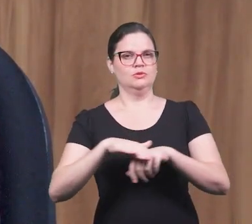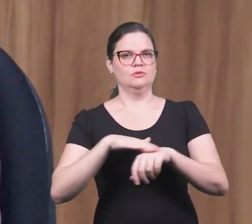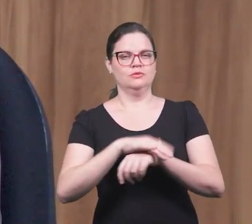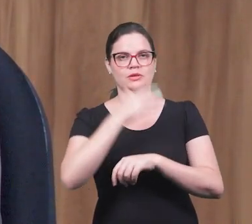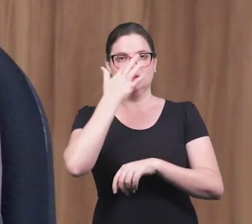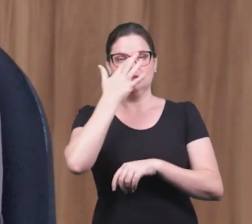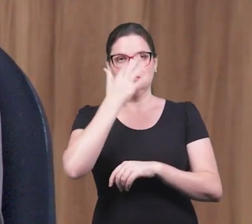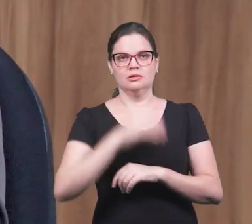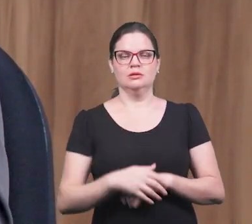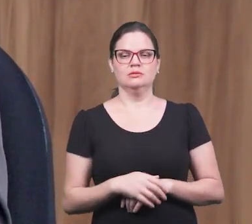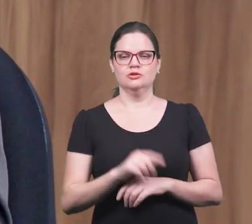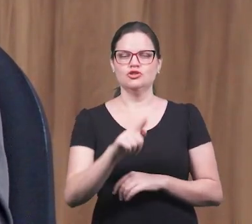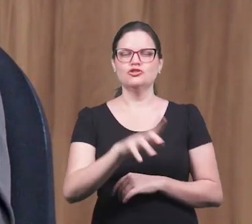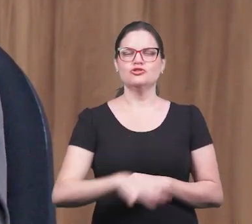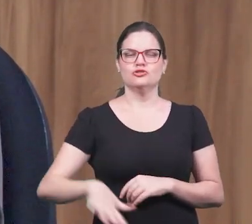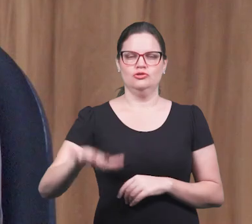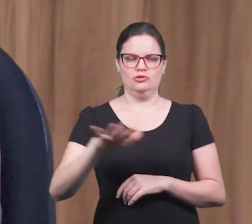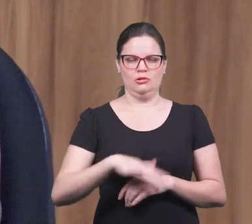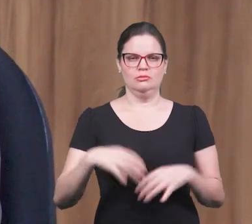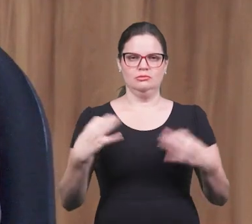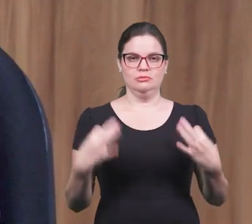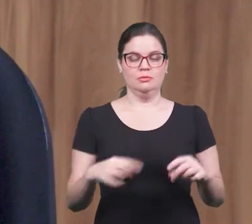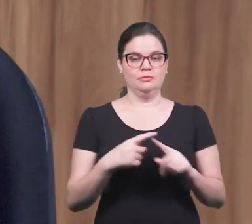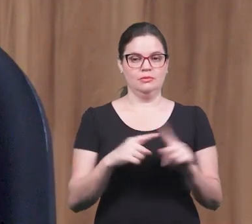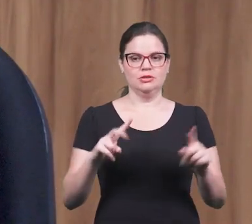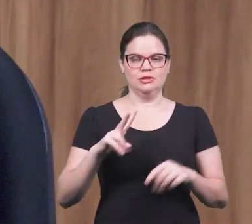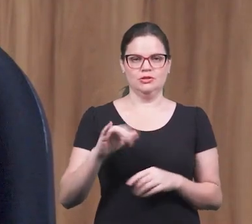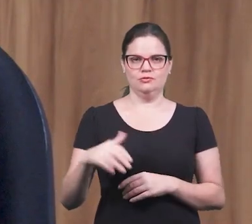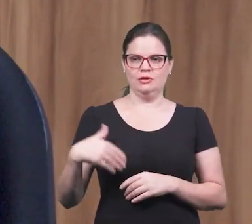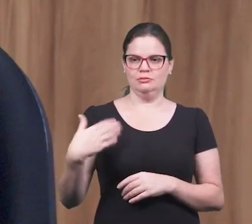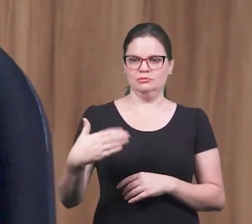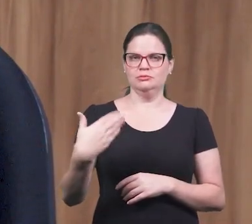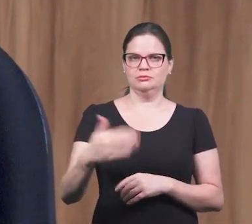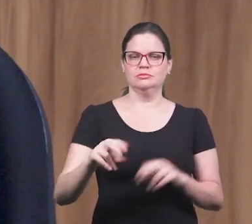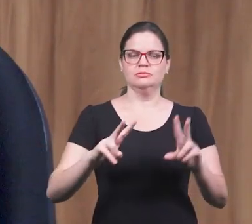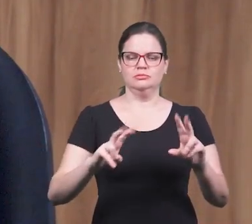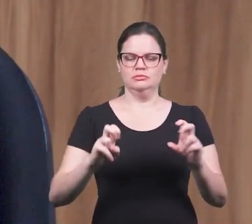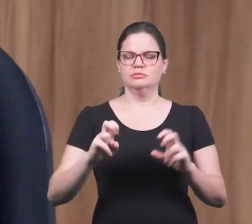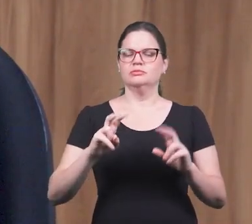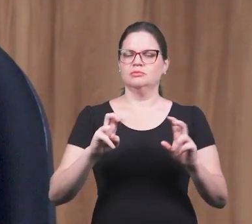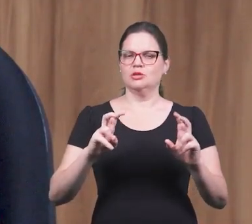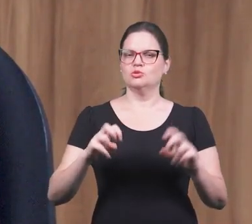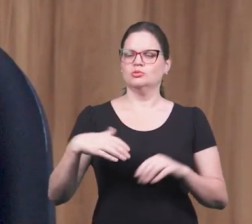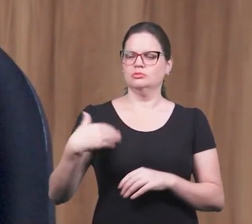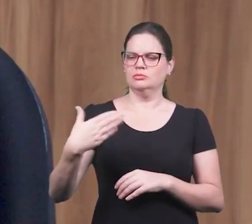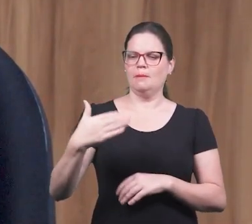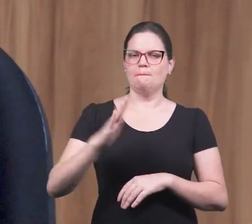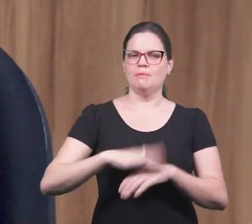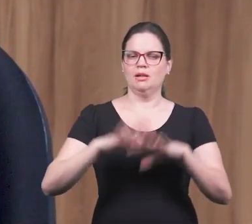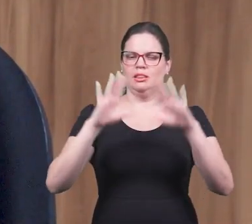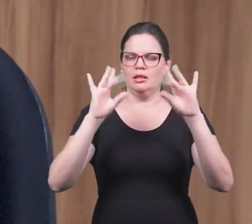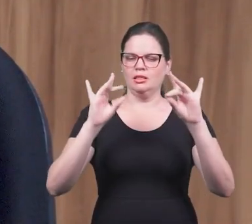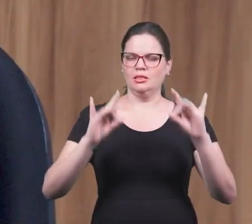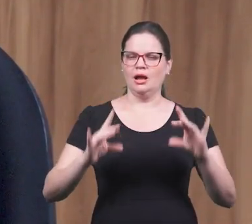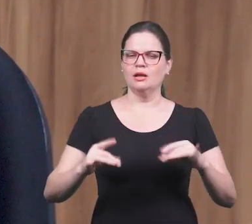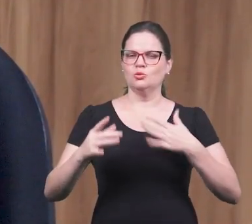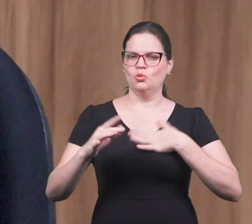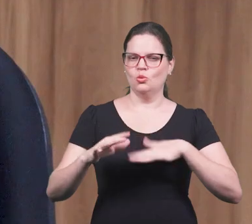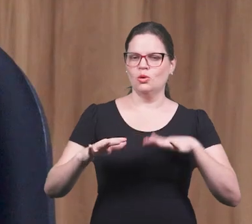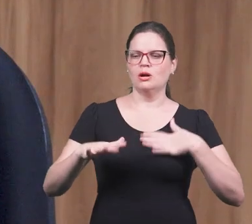forma geral, né? Mas nós vamos entrar com cautela nos próximos programas, né? Com mais